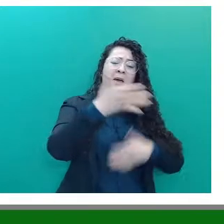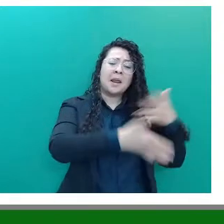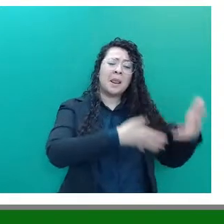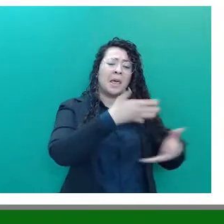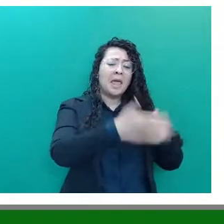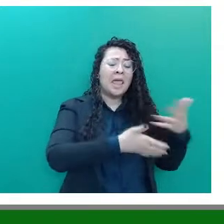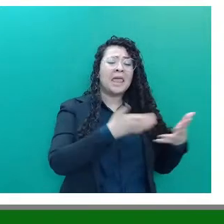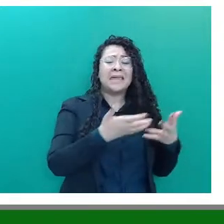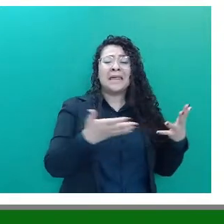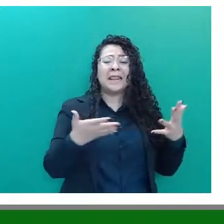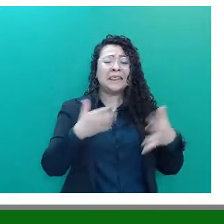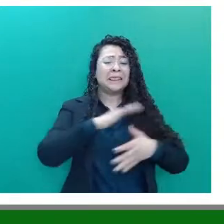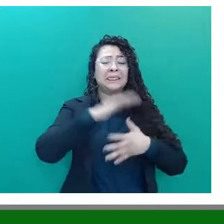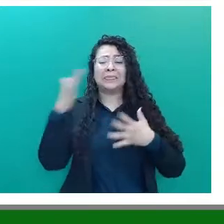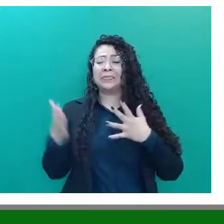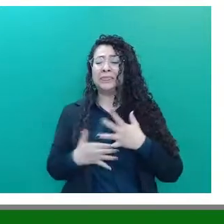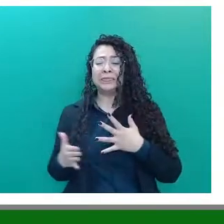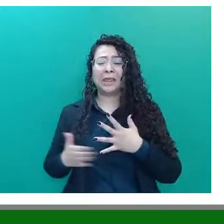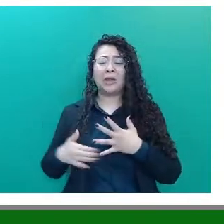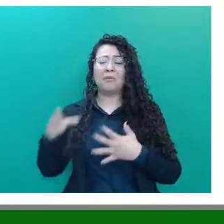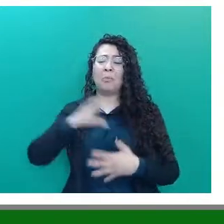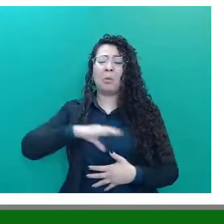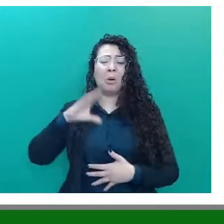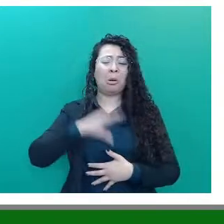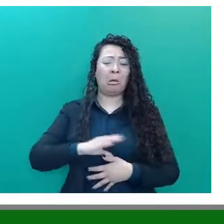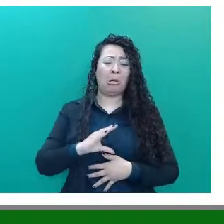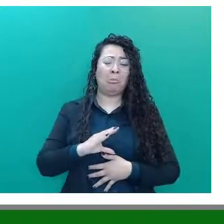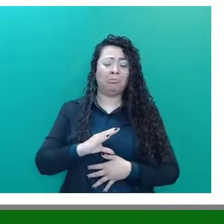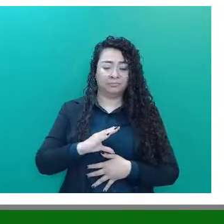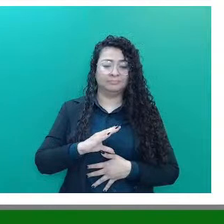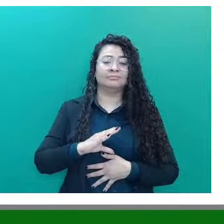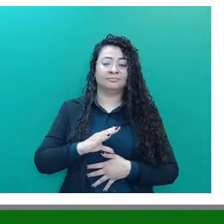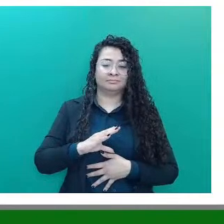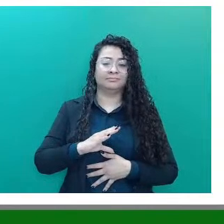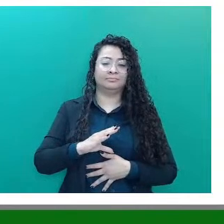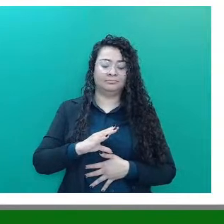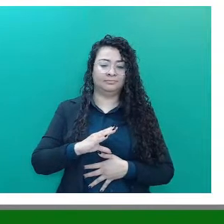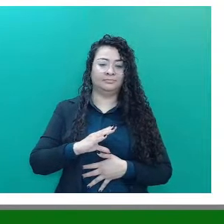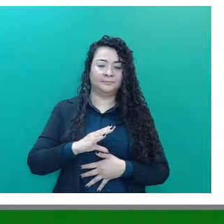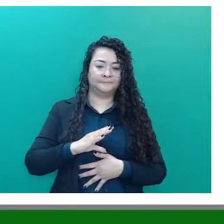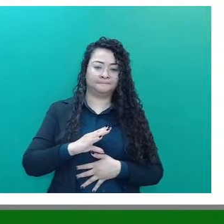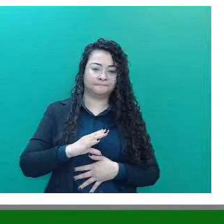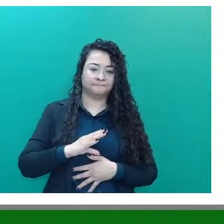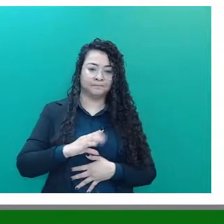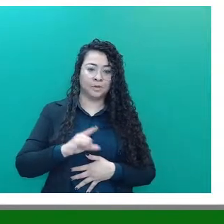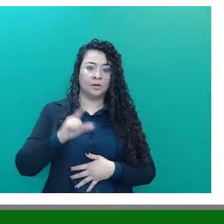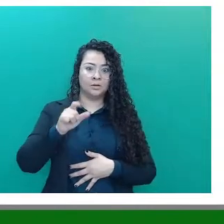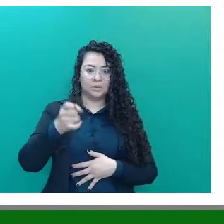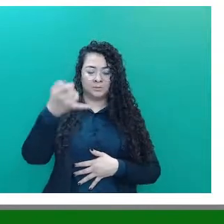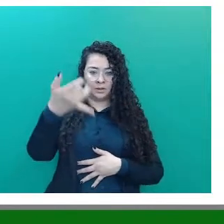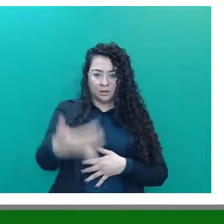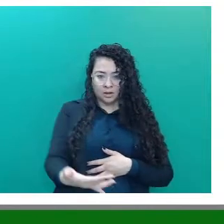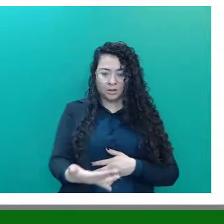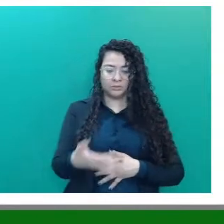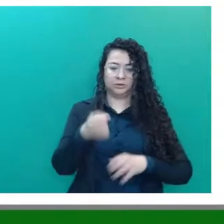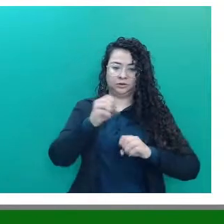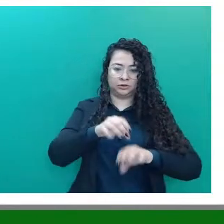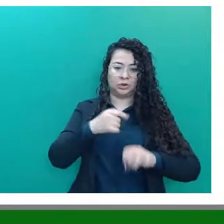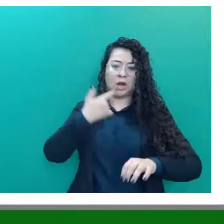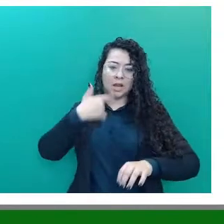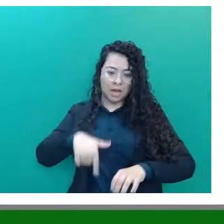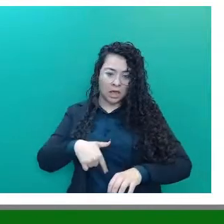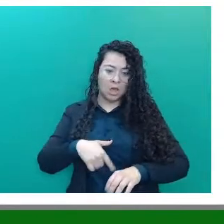em português. Você está falando do ensino de línguas dentro do curso e aqui você